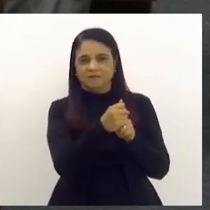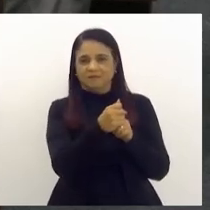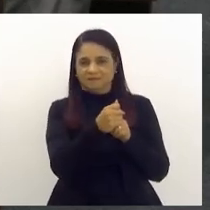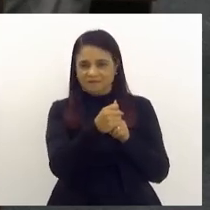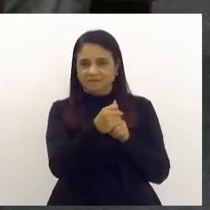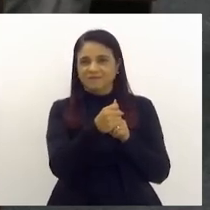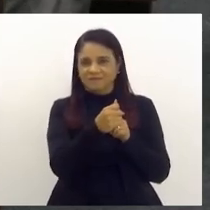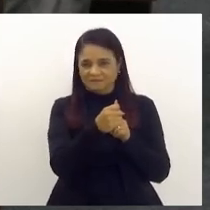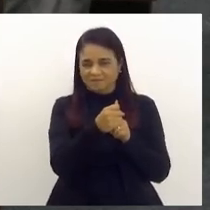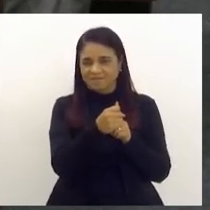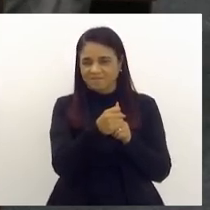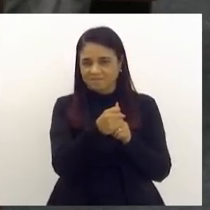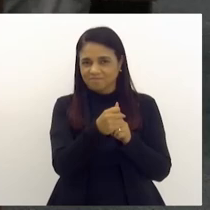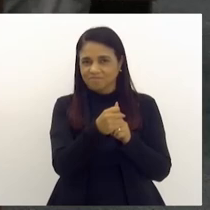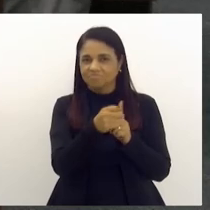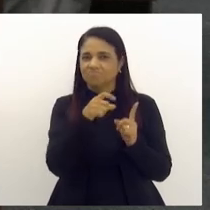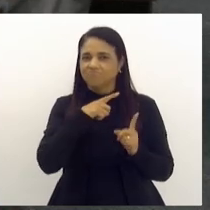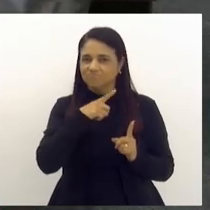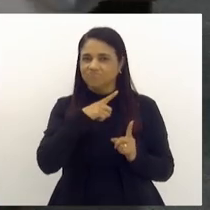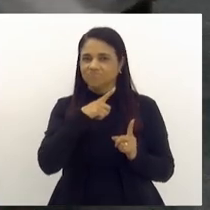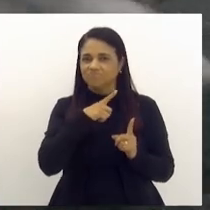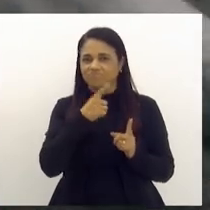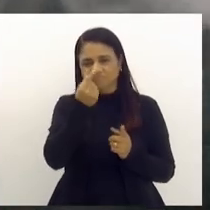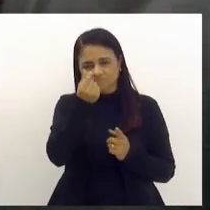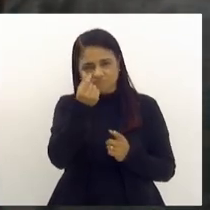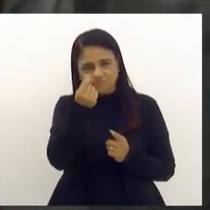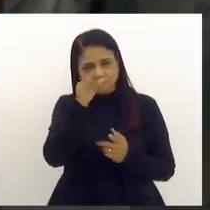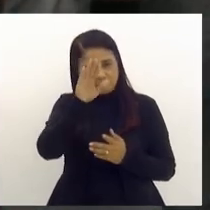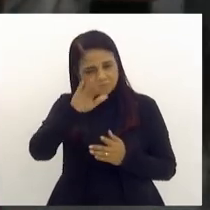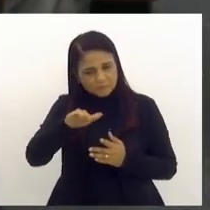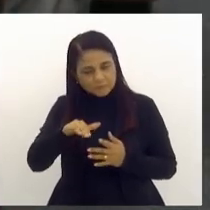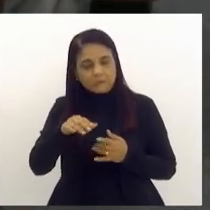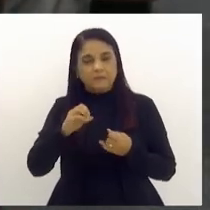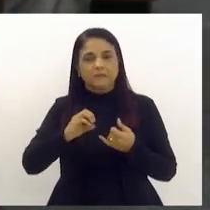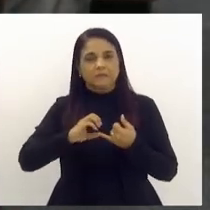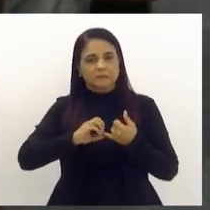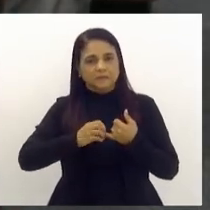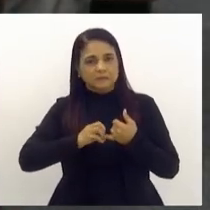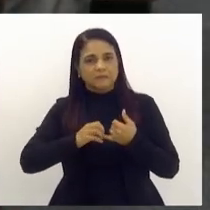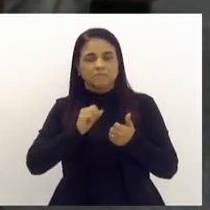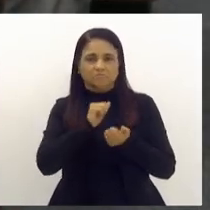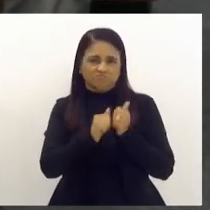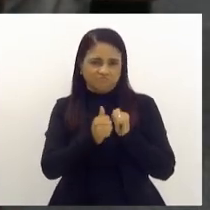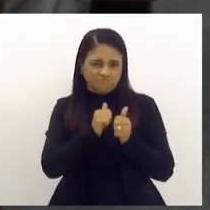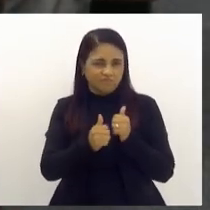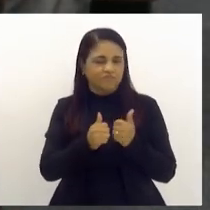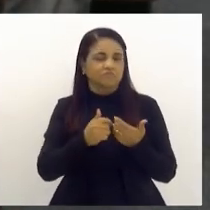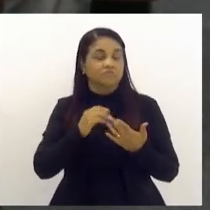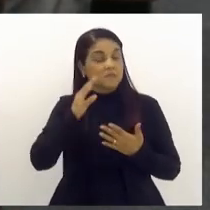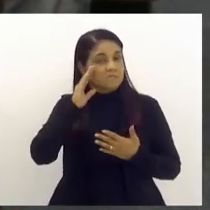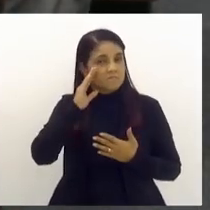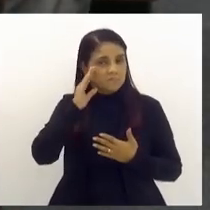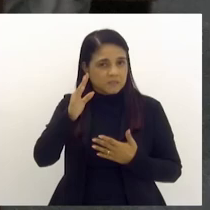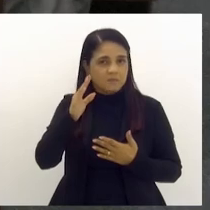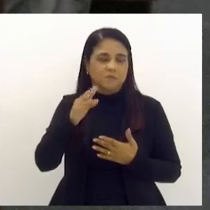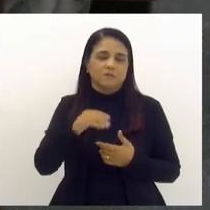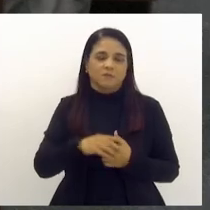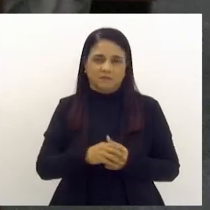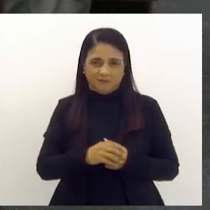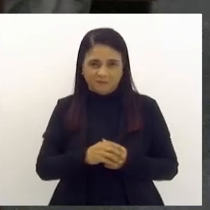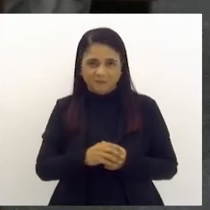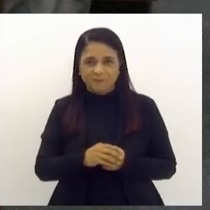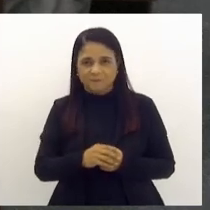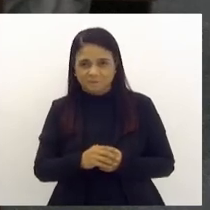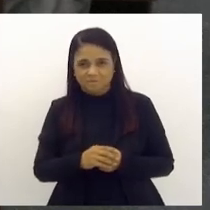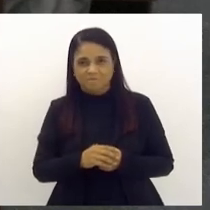que poderá ter os preços aí dos itens da cesta básica mais barata, principalmente do arroz e do